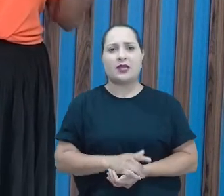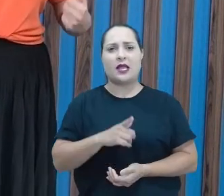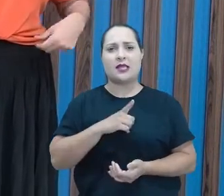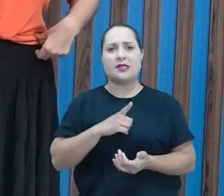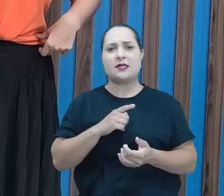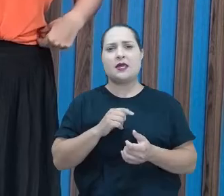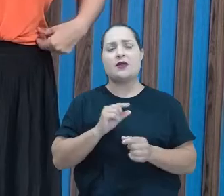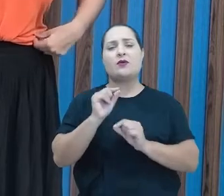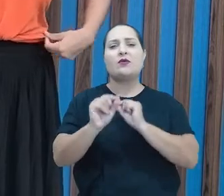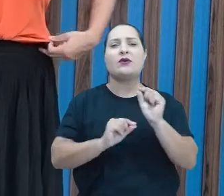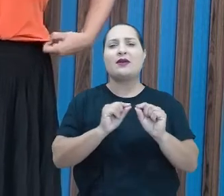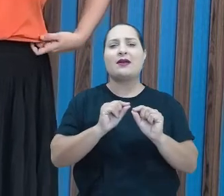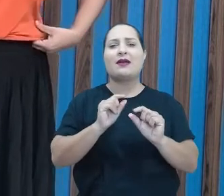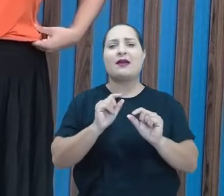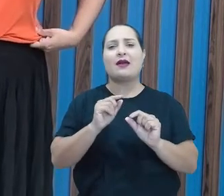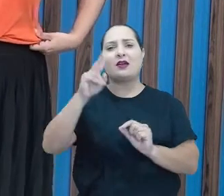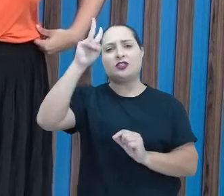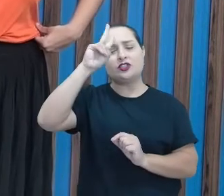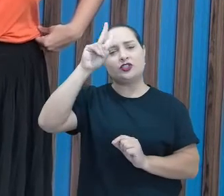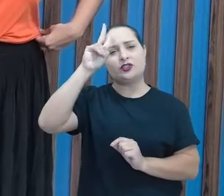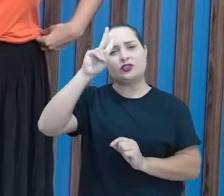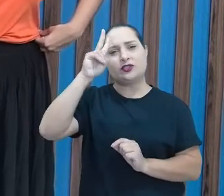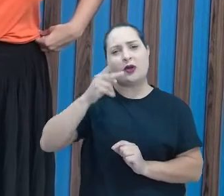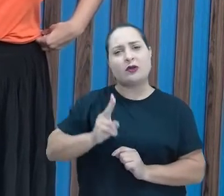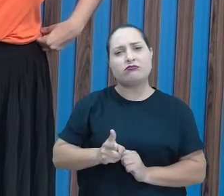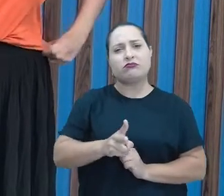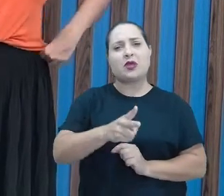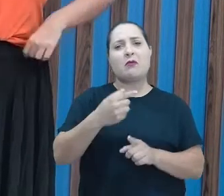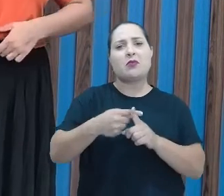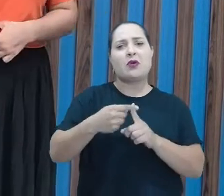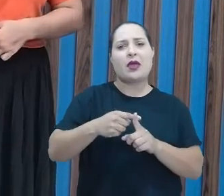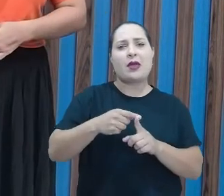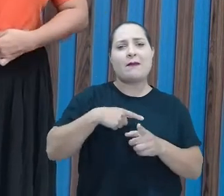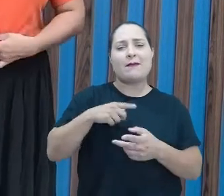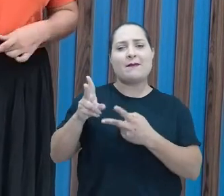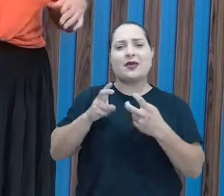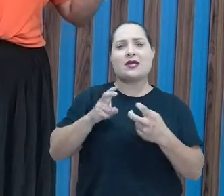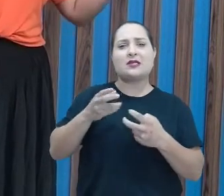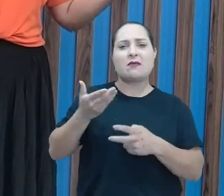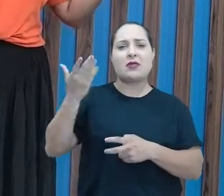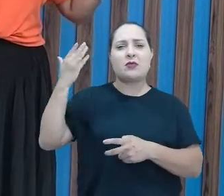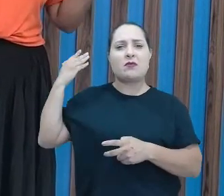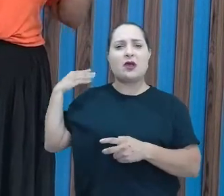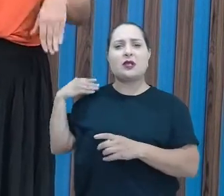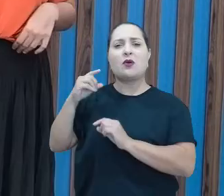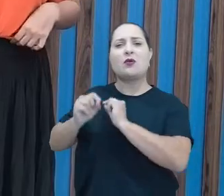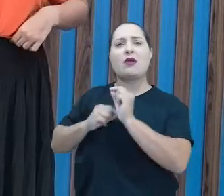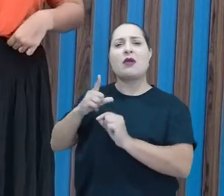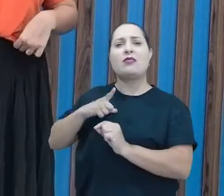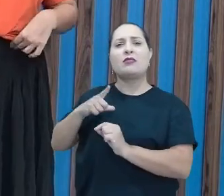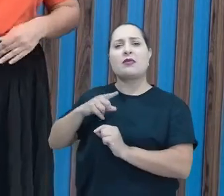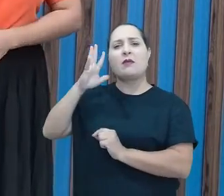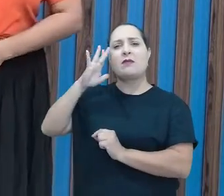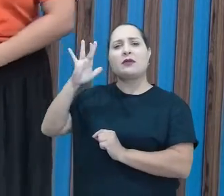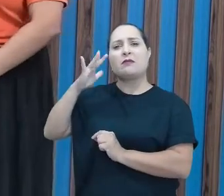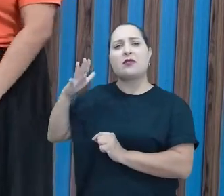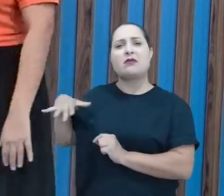apelo histórico, né? Da gente poder olhar para o passado e entender o que é que se passava na cabeça das pessoas nesse